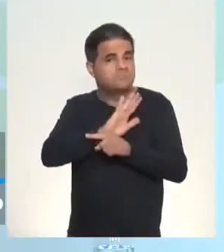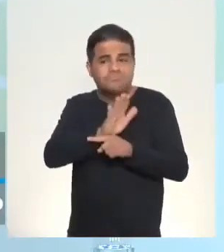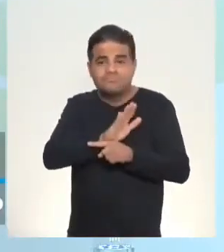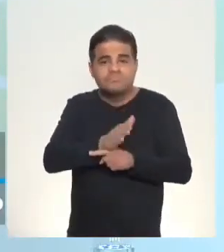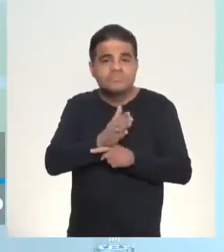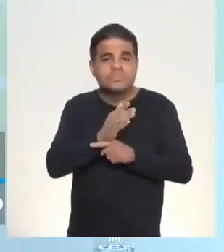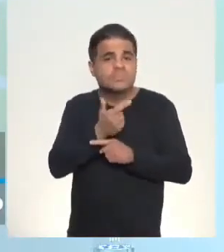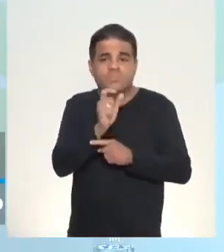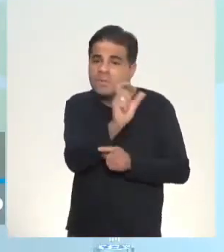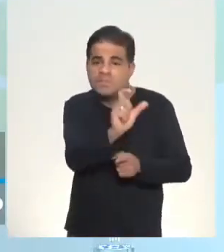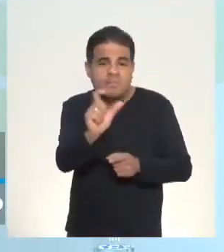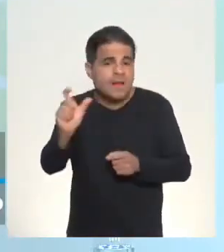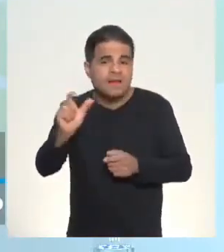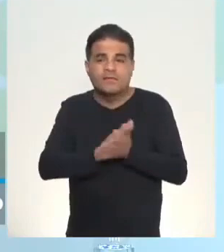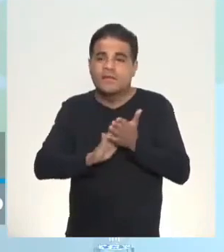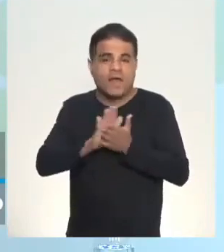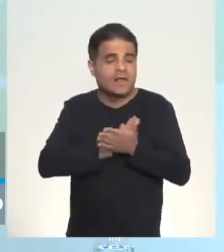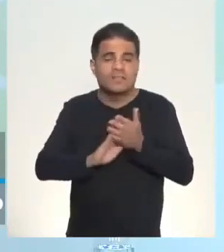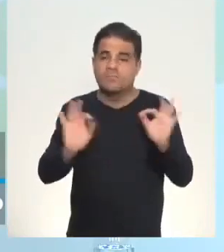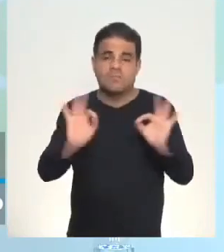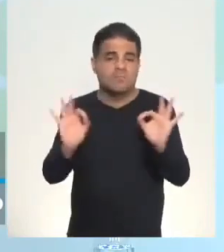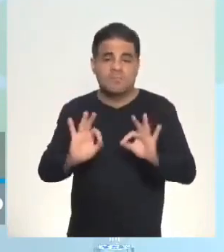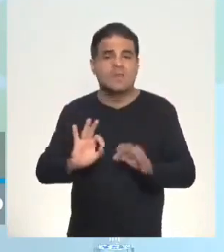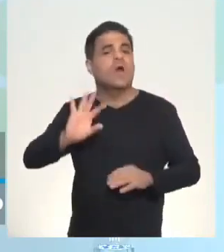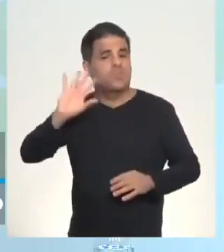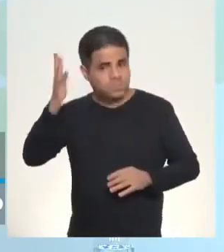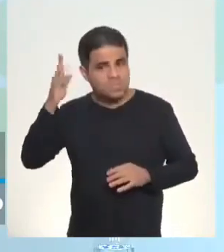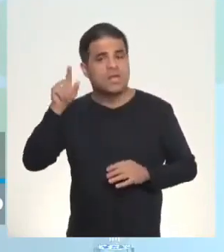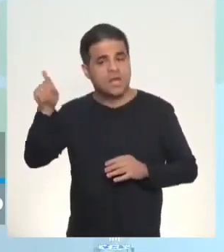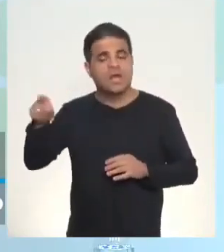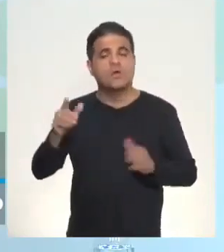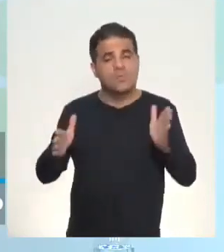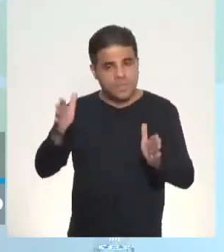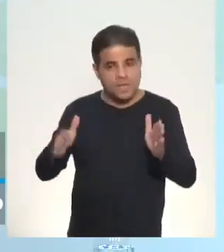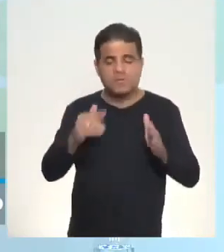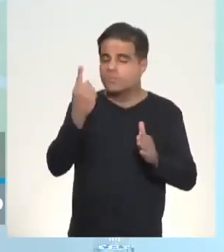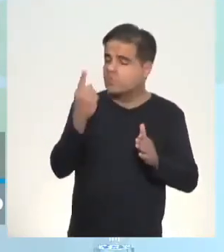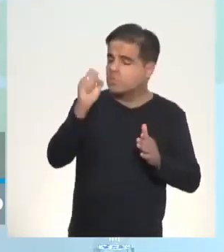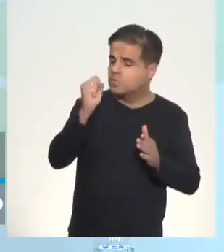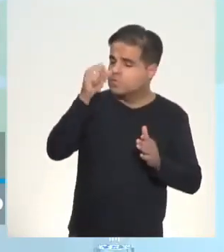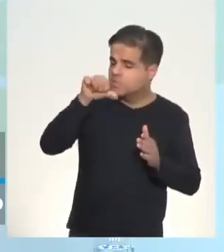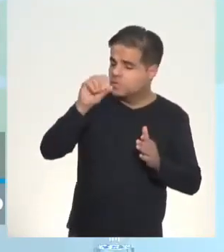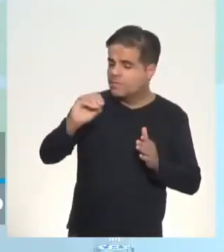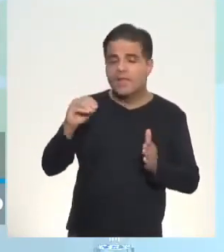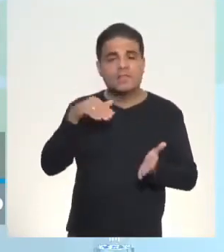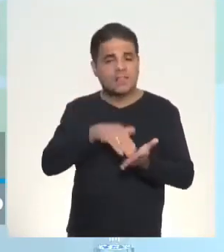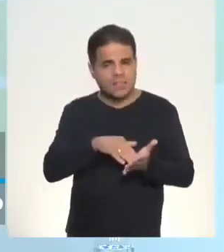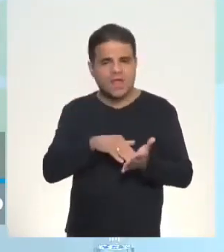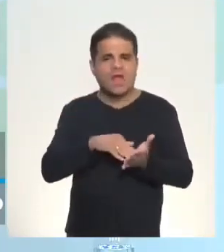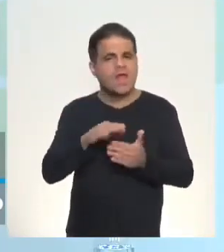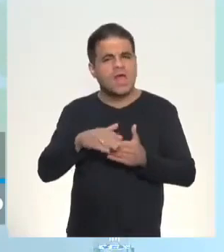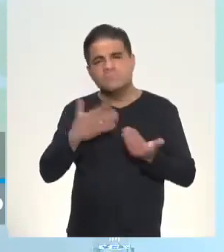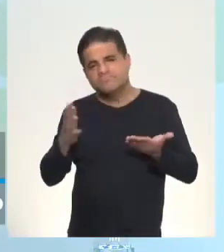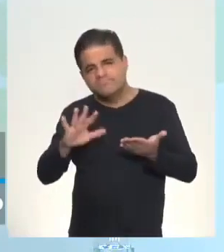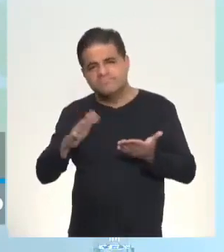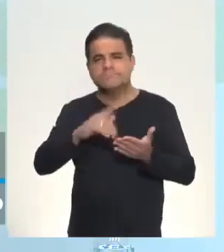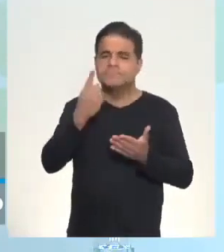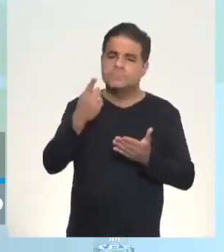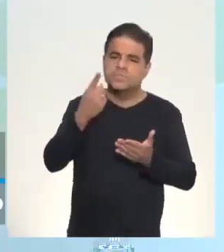filme sem uma palavra, né? E isso aconteceu aí, do período de 1890 e pouquinho até